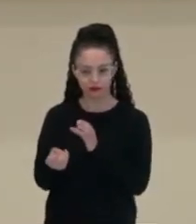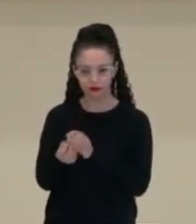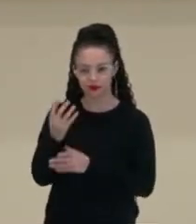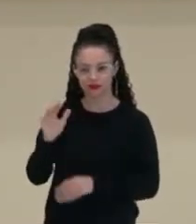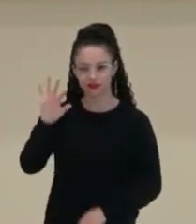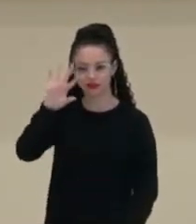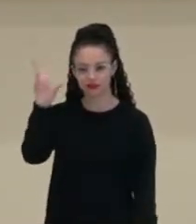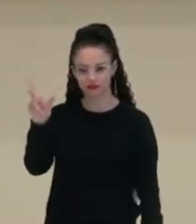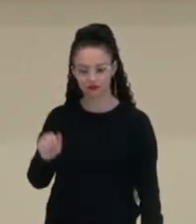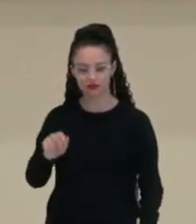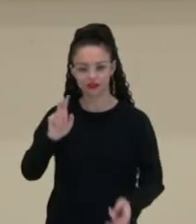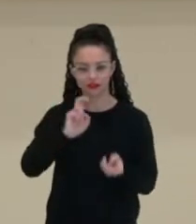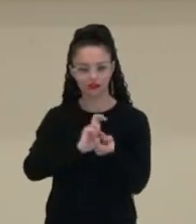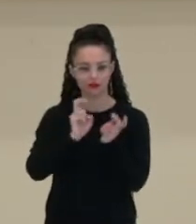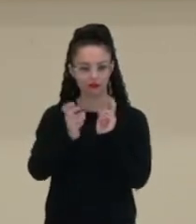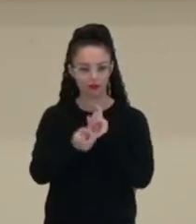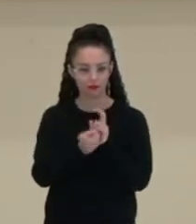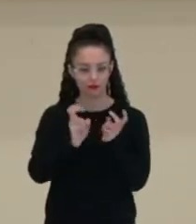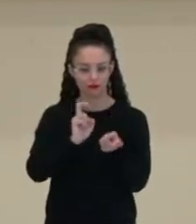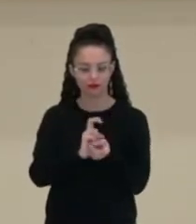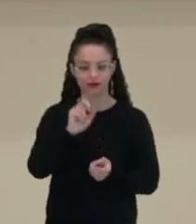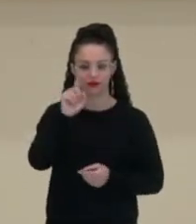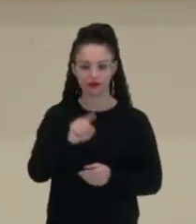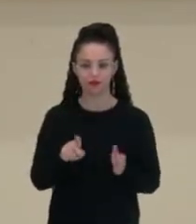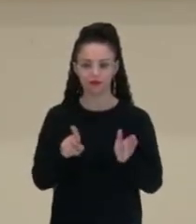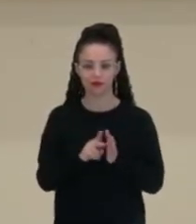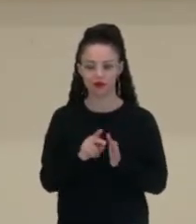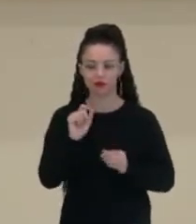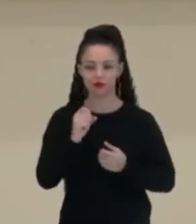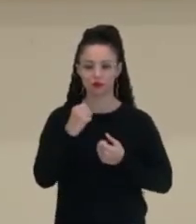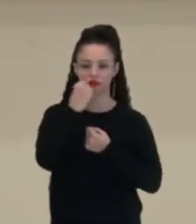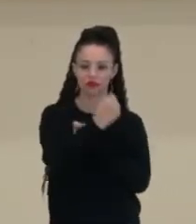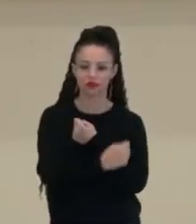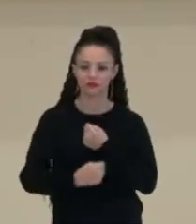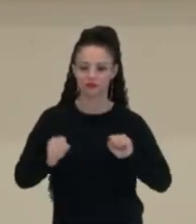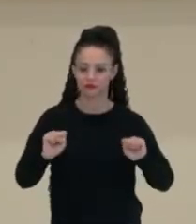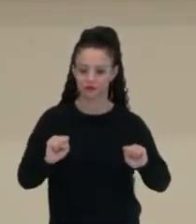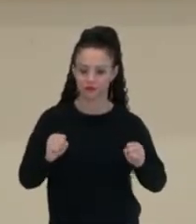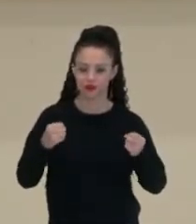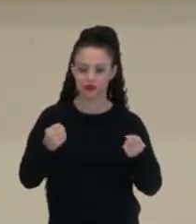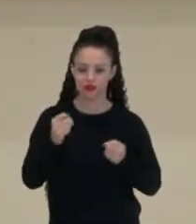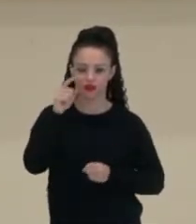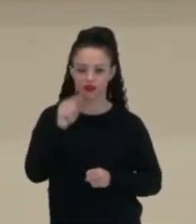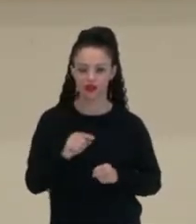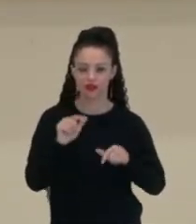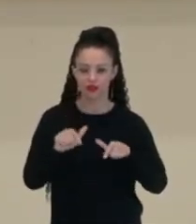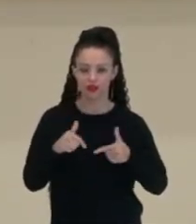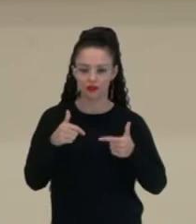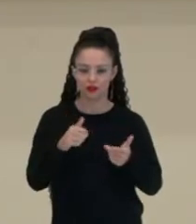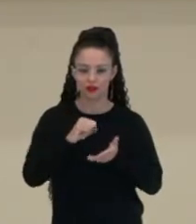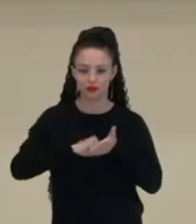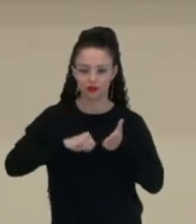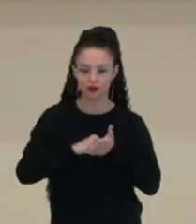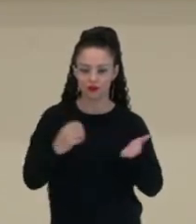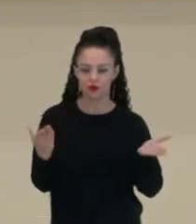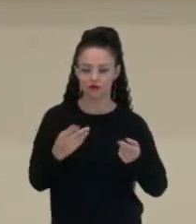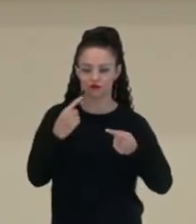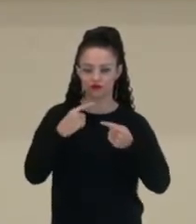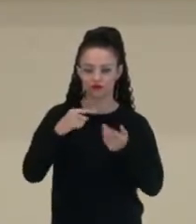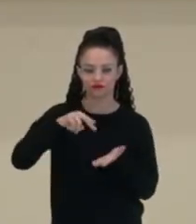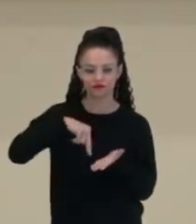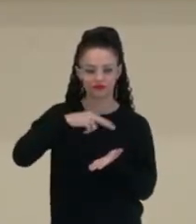nossa capoeira, que era dançada para se defender ali, Era uma luta, e que nós temos hoje como uma dança, como